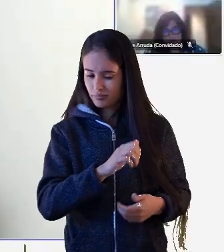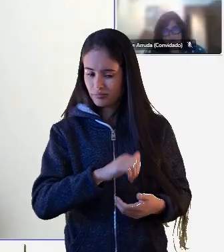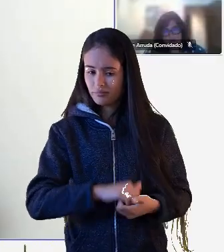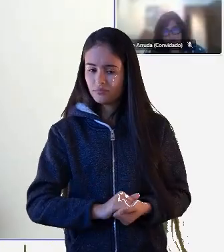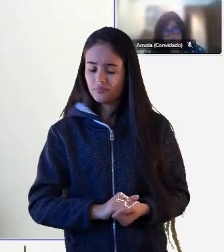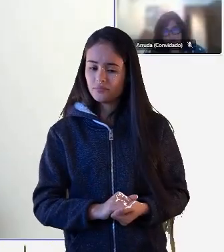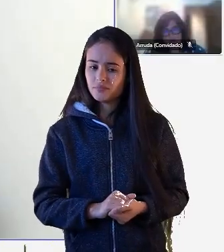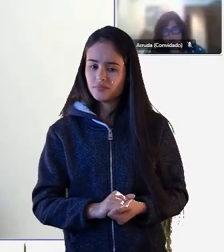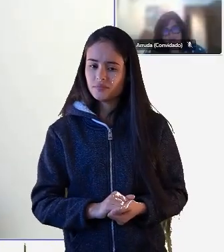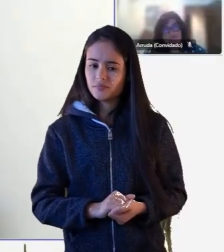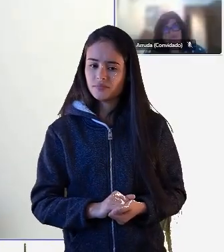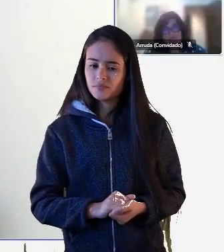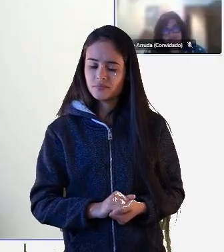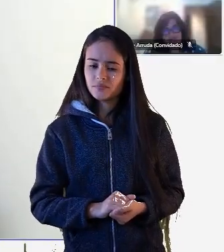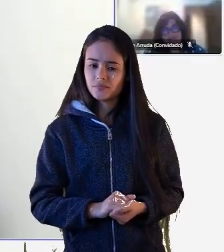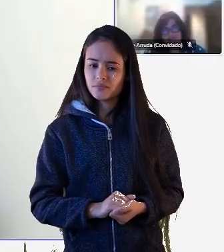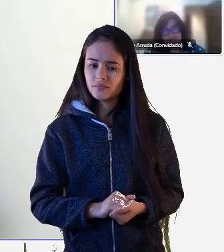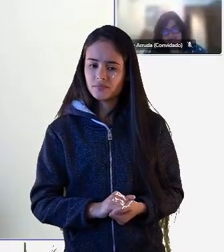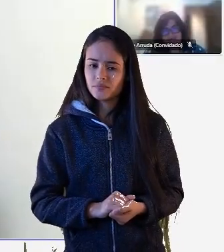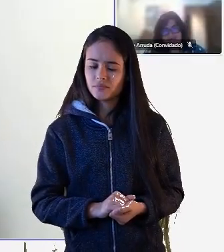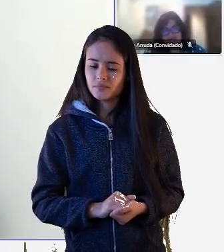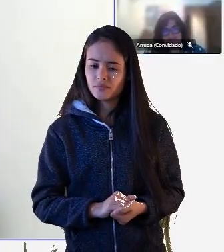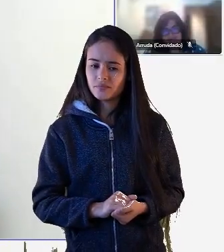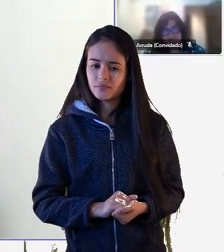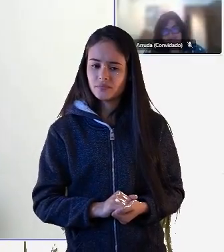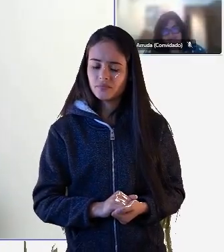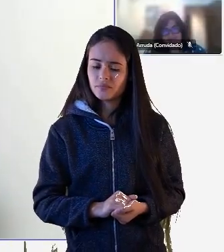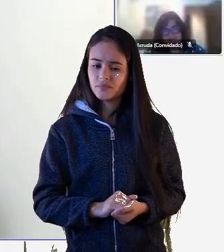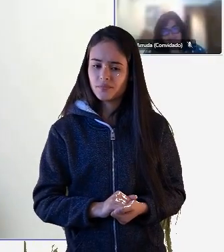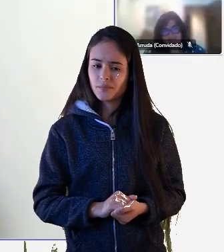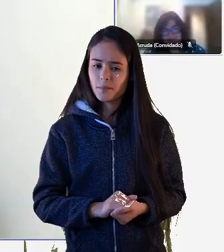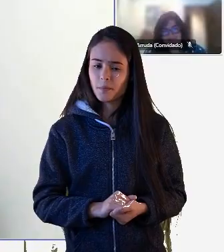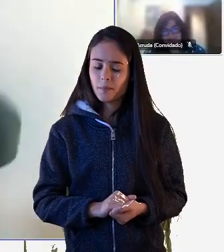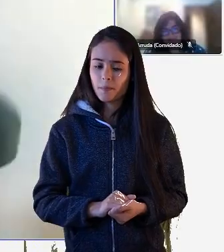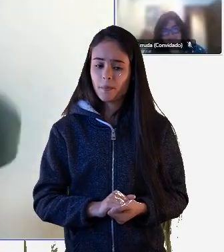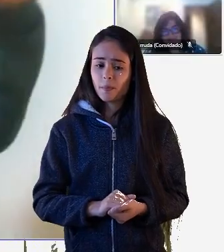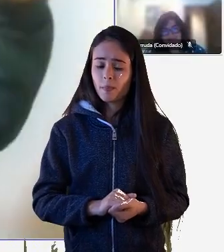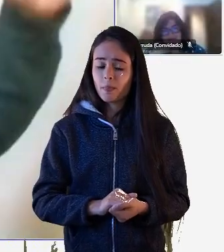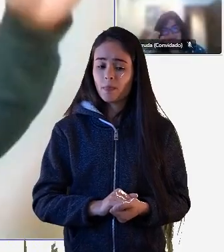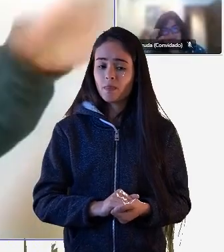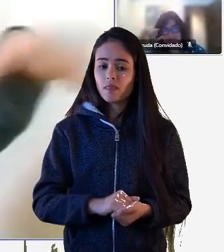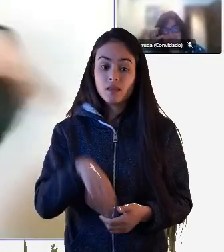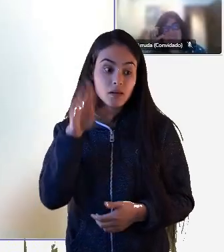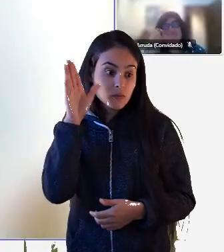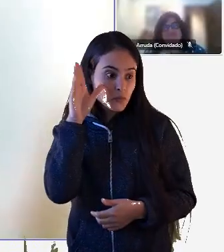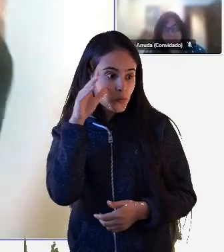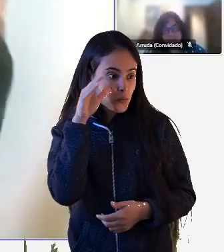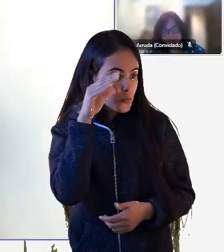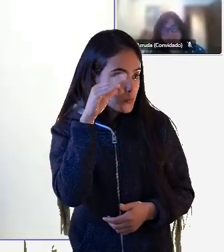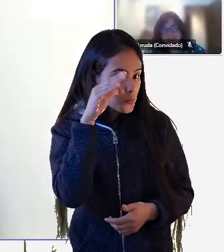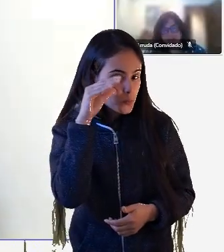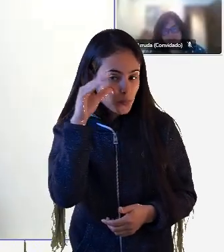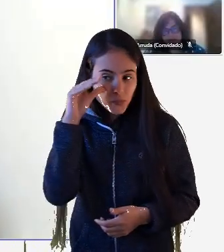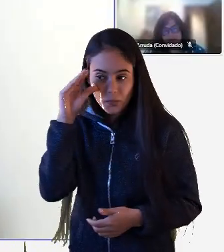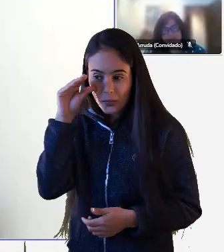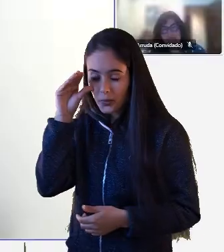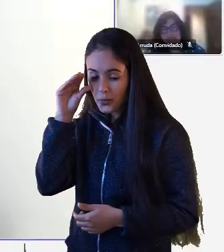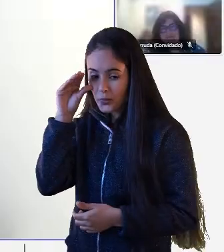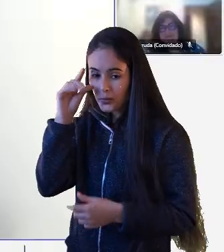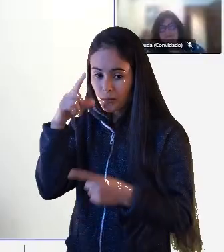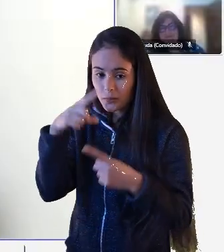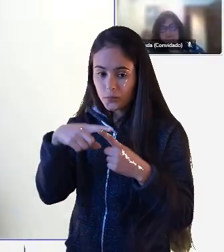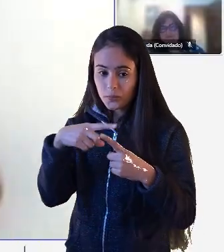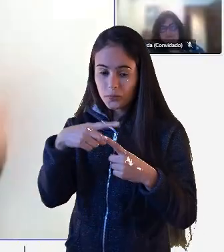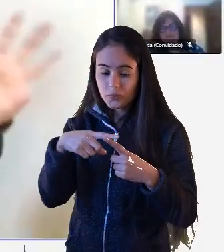tocando Anunciação do Alceu Valença. Na bateria, né? Não tinha letra, mas todo mundo imediatamente reconheceu e ficou cantarolando e